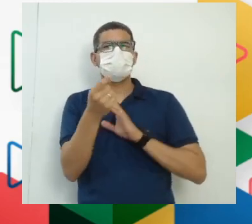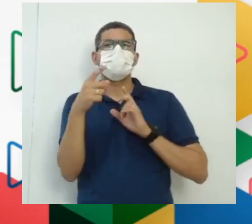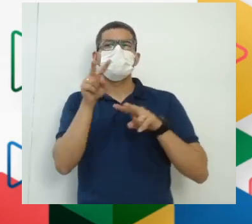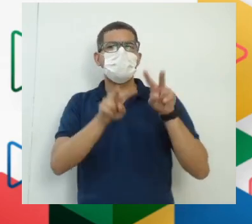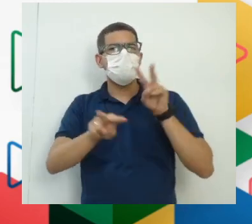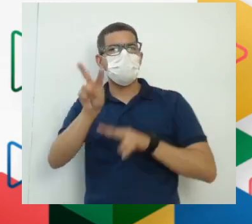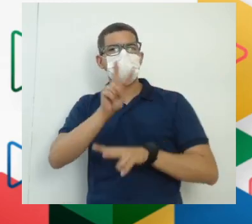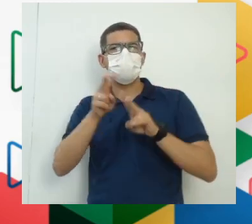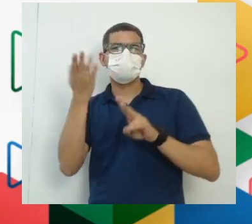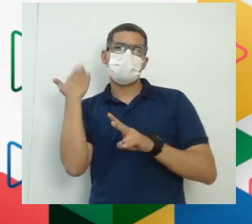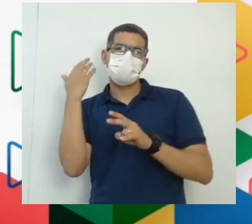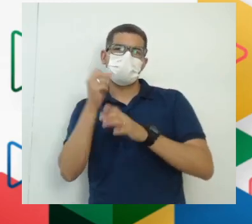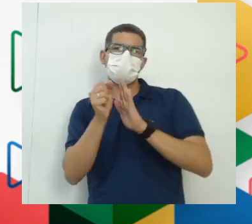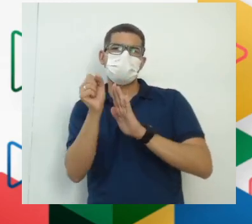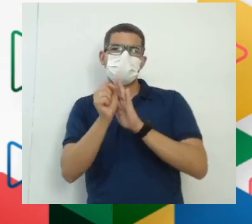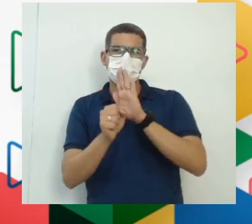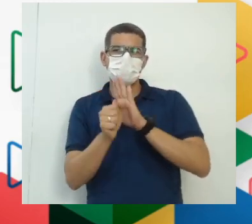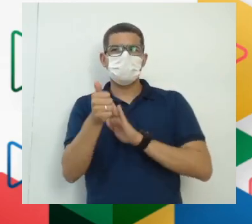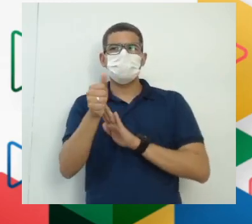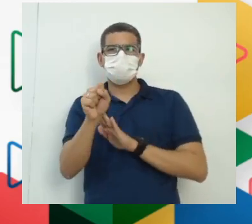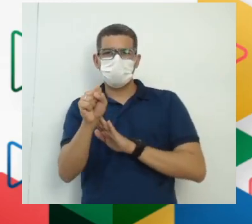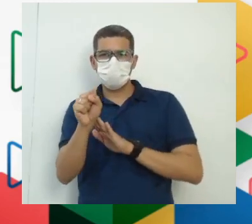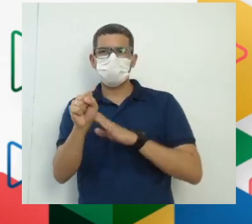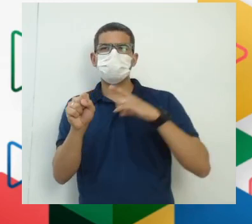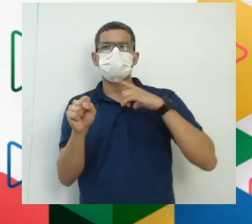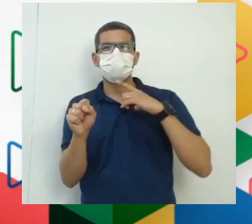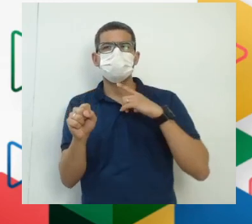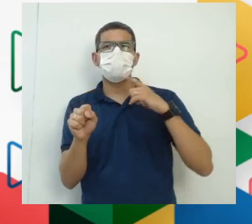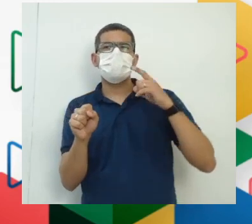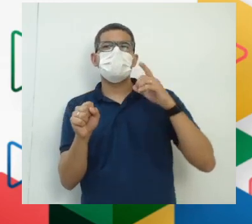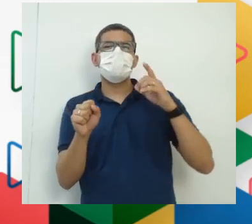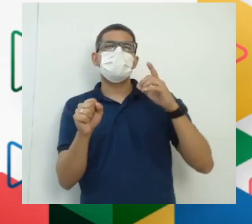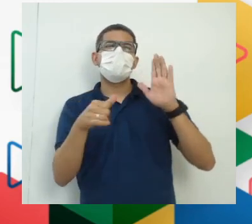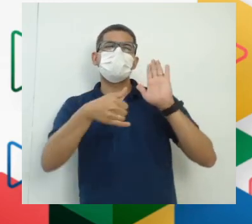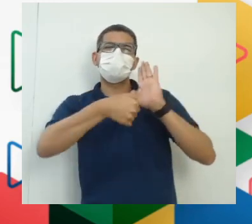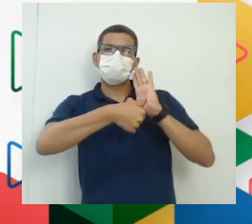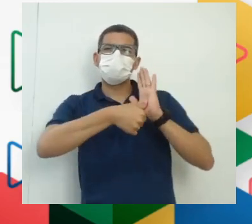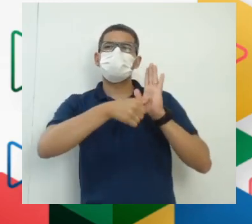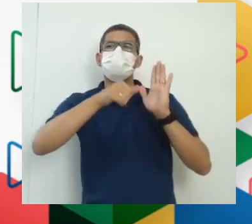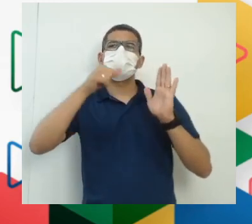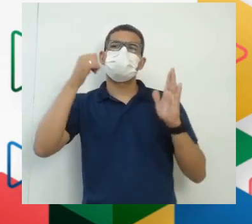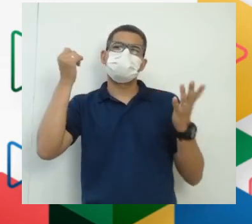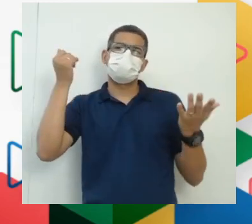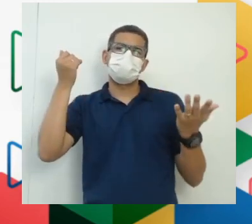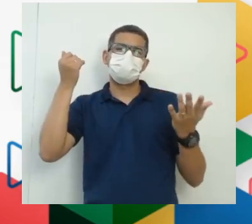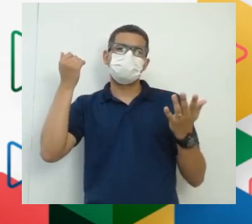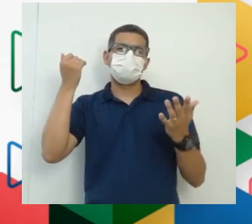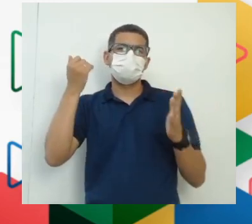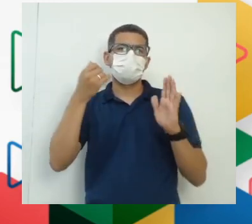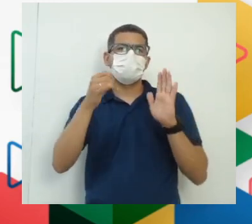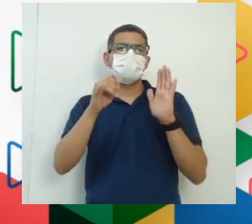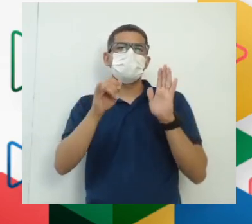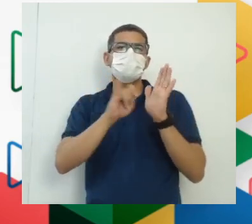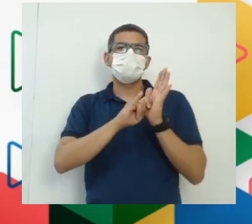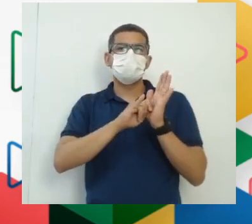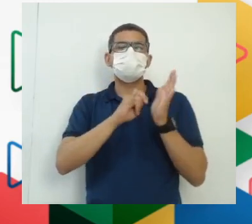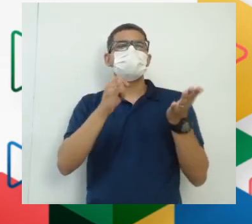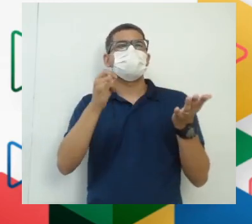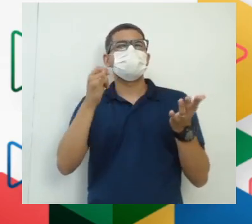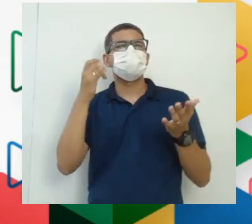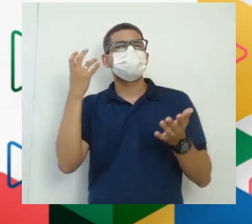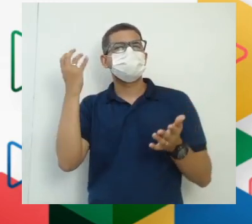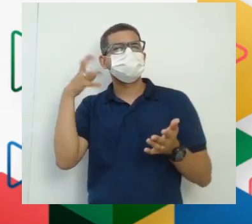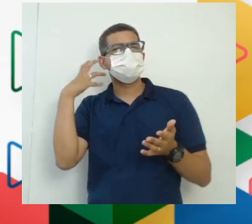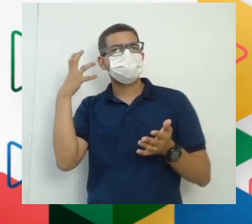comum que, desde o século XVIII, houve uma definição de uma identidade sonora para a nação que teria se revelado, no